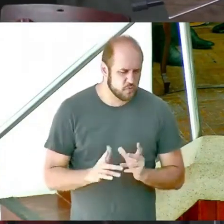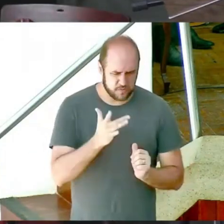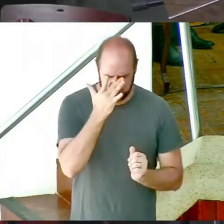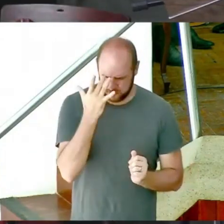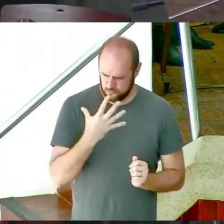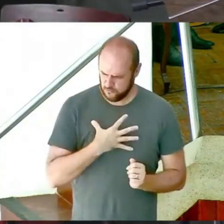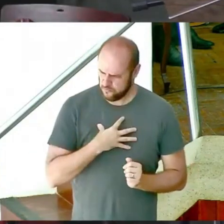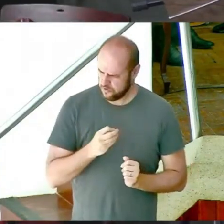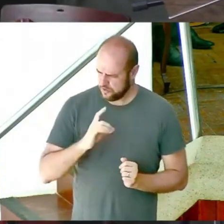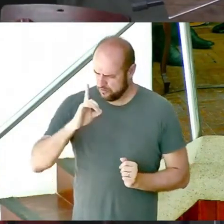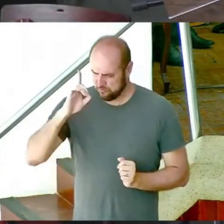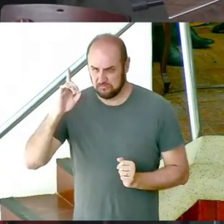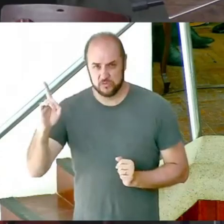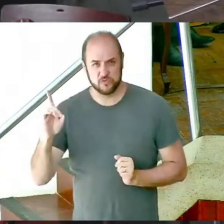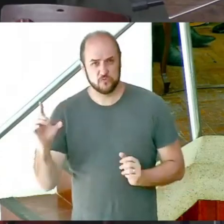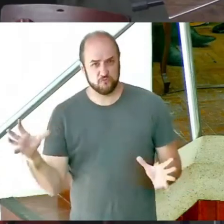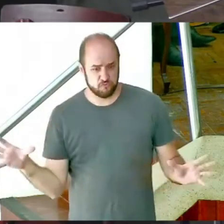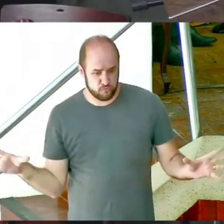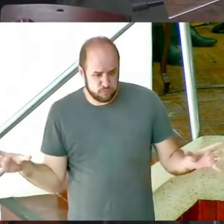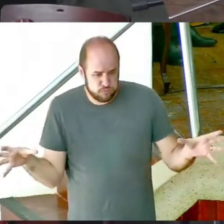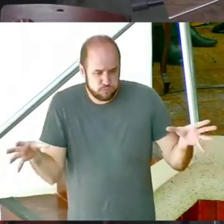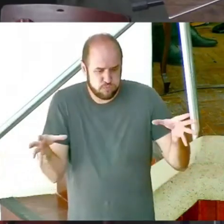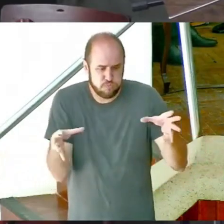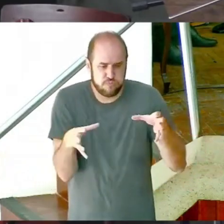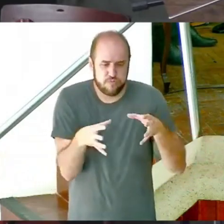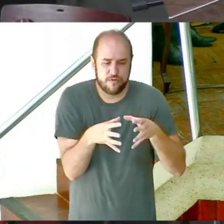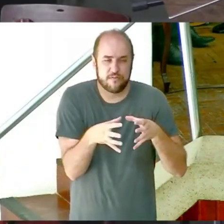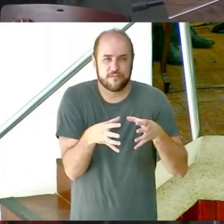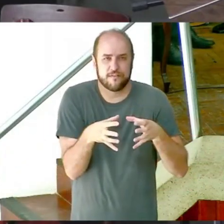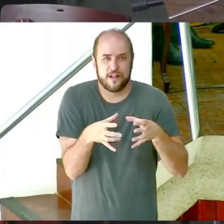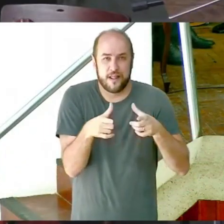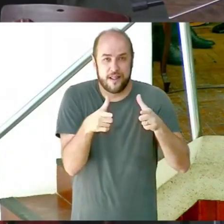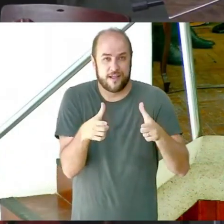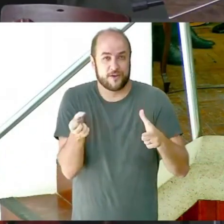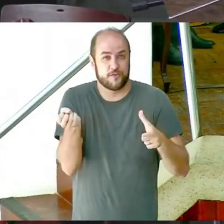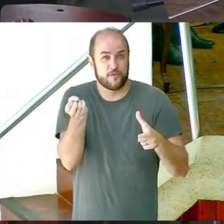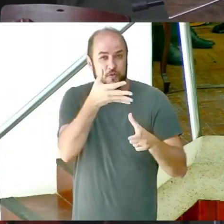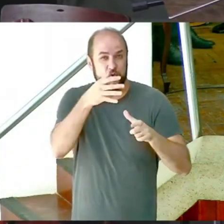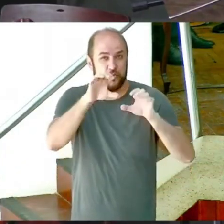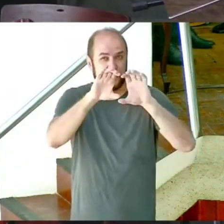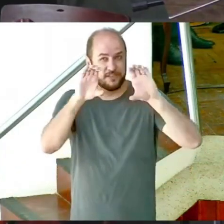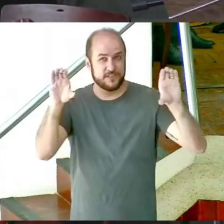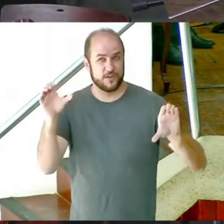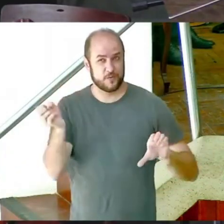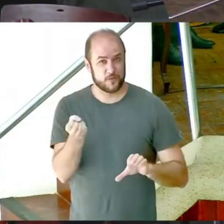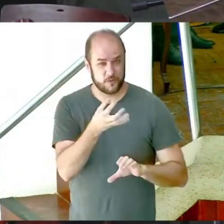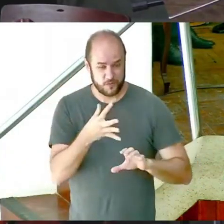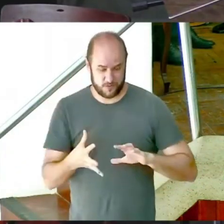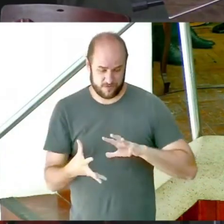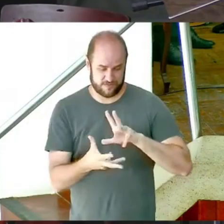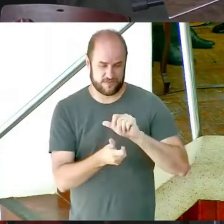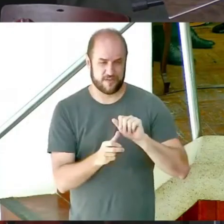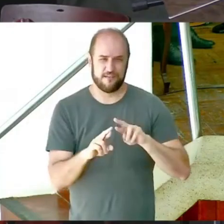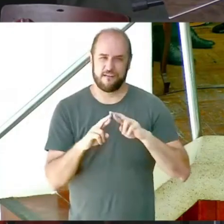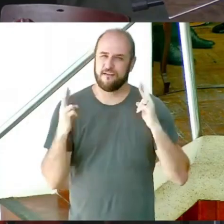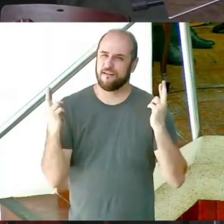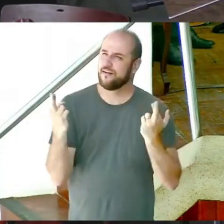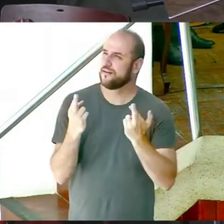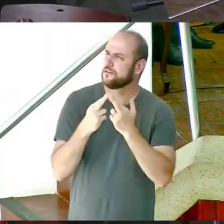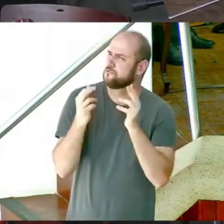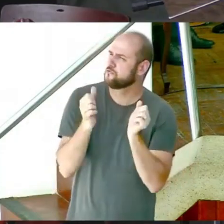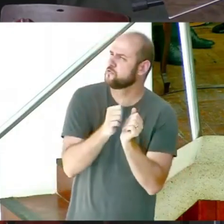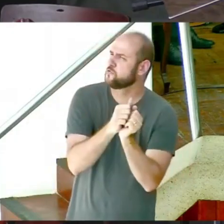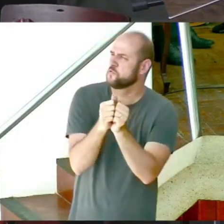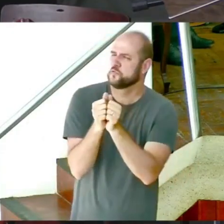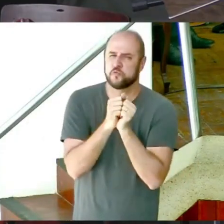estarão reunidos em um novo céu e uma nova terra, para reinar com Ele